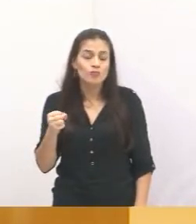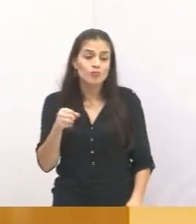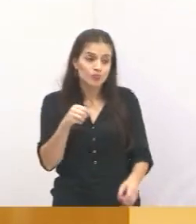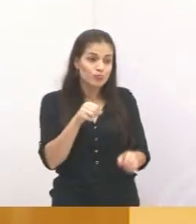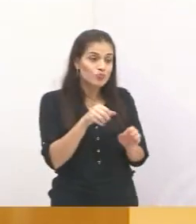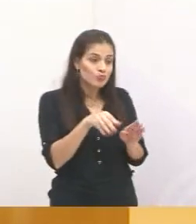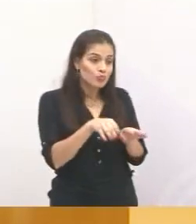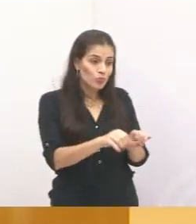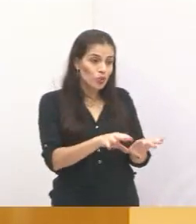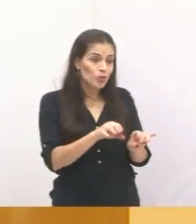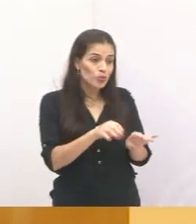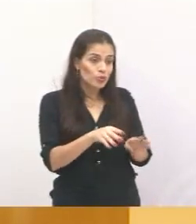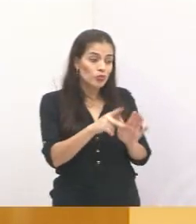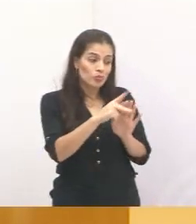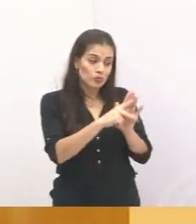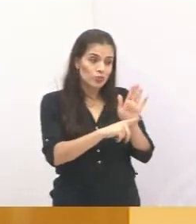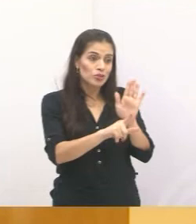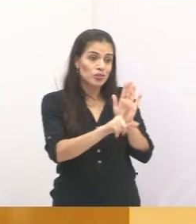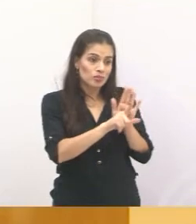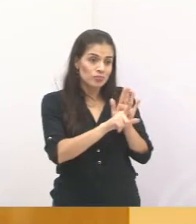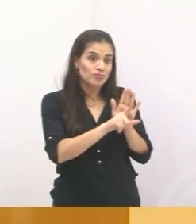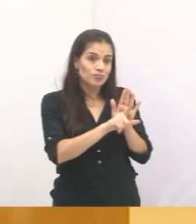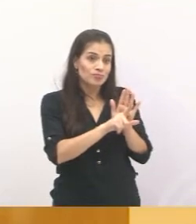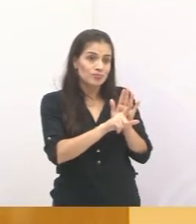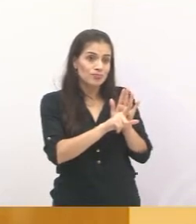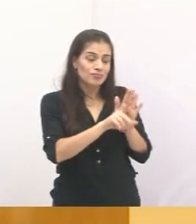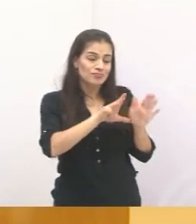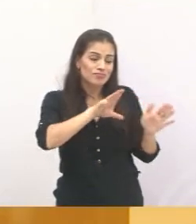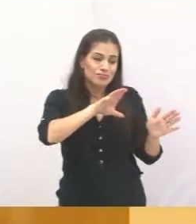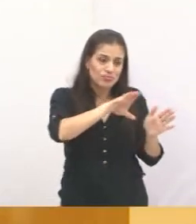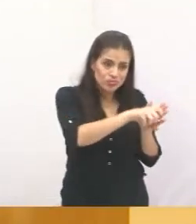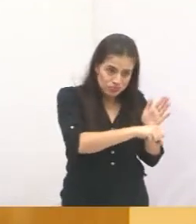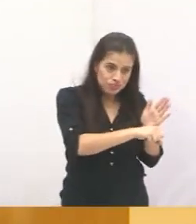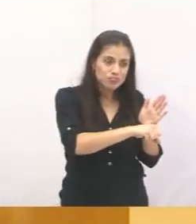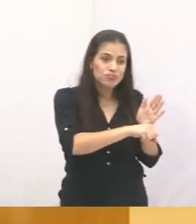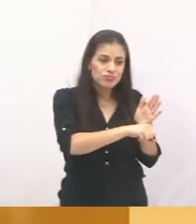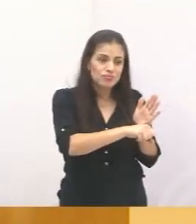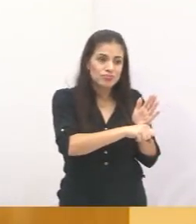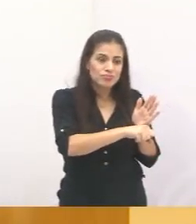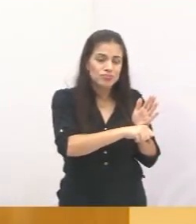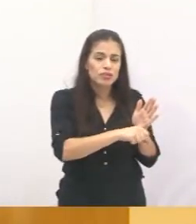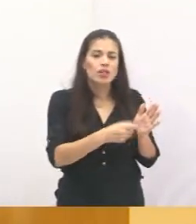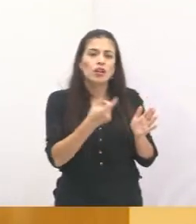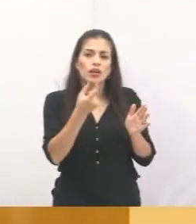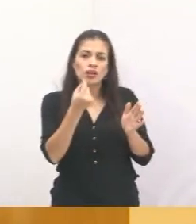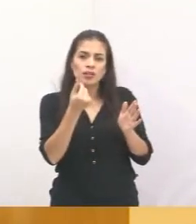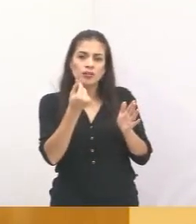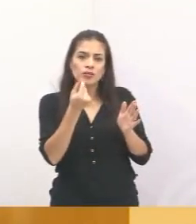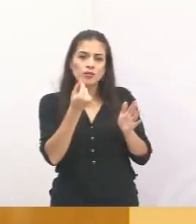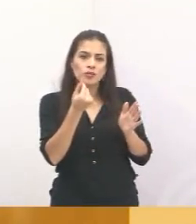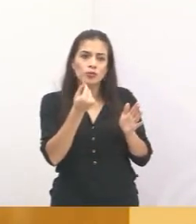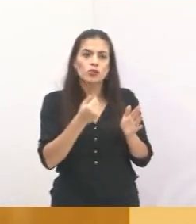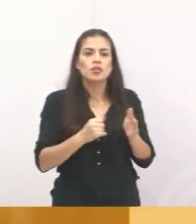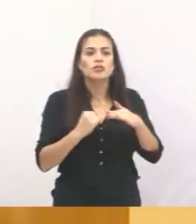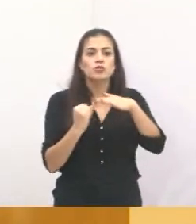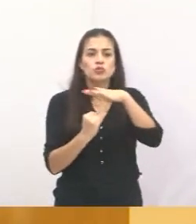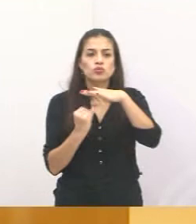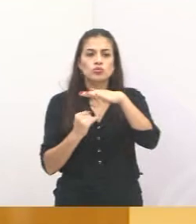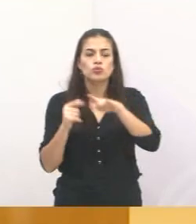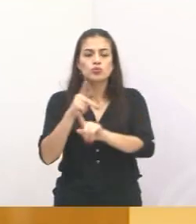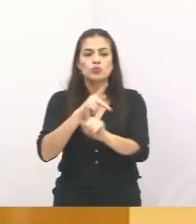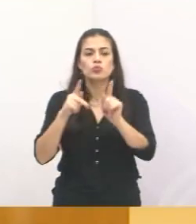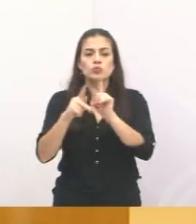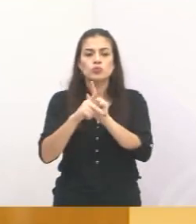lei que causou o maior rombo na história das contas do IPMJ. E eu aqui,